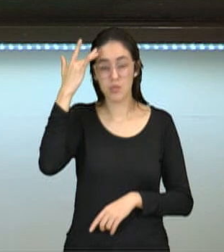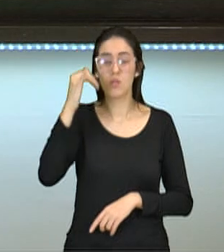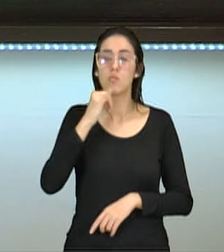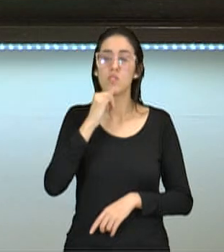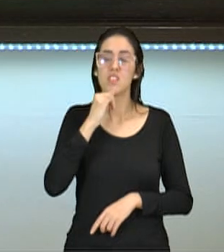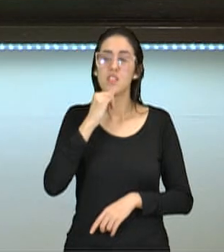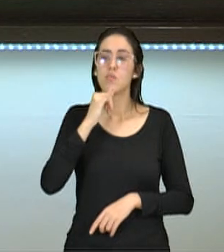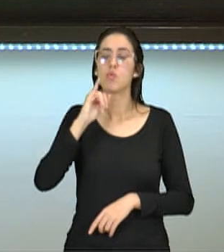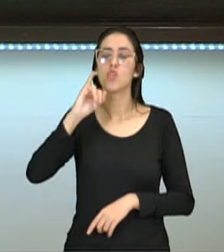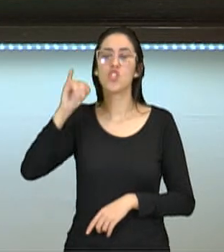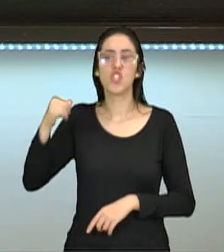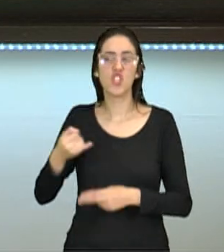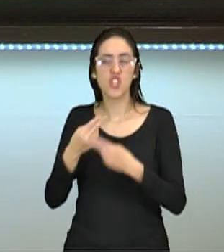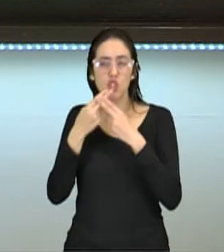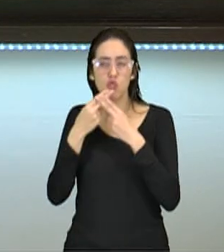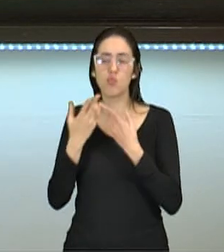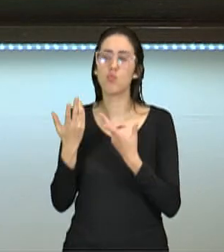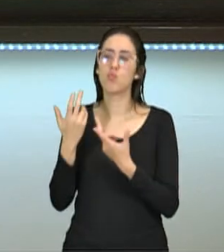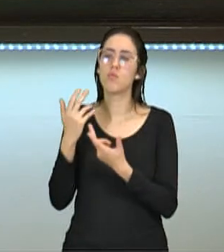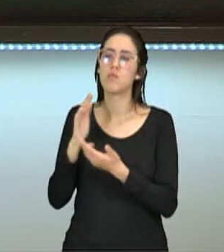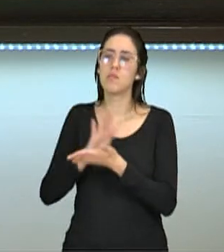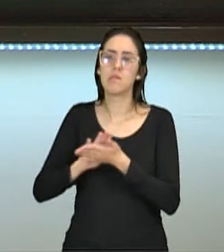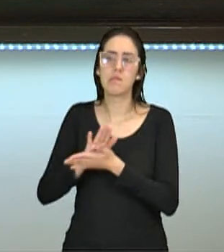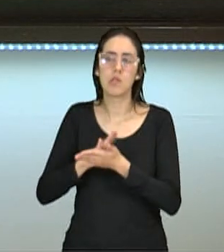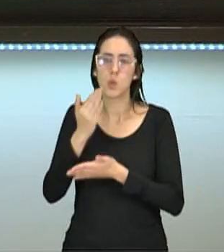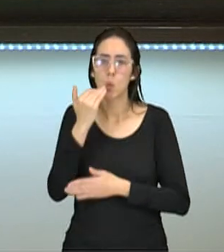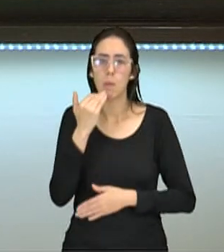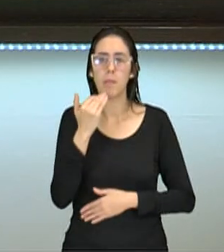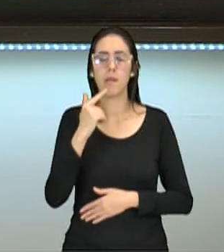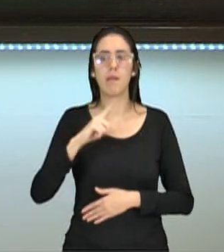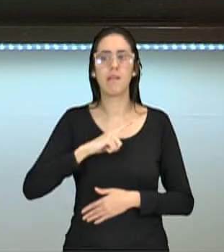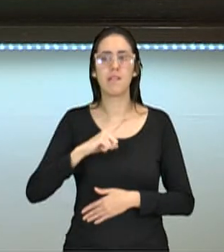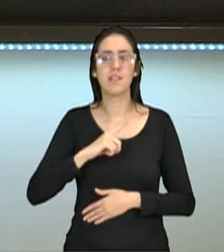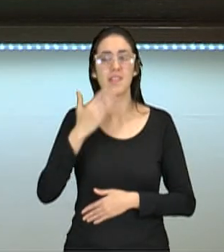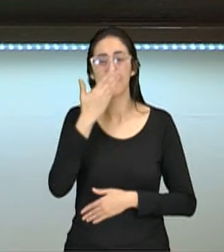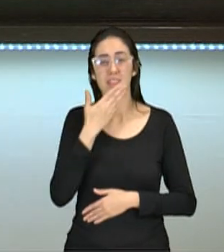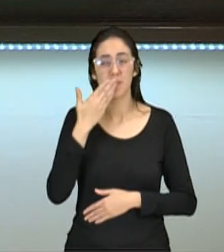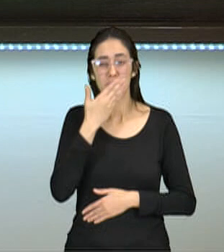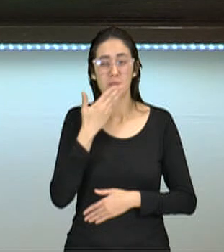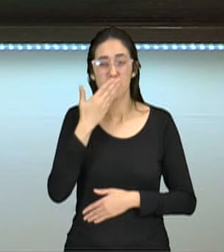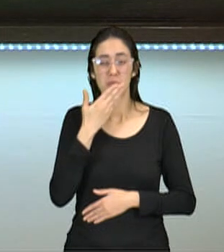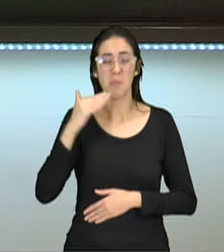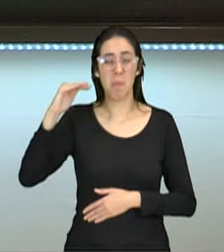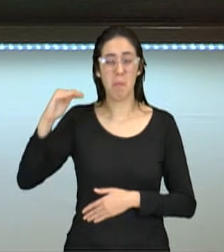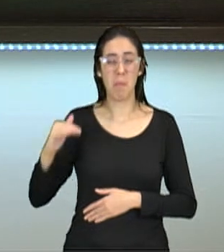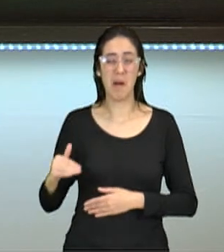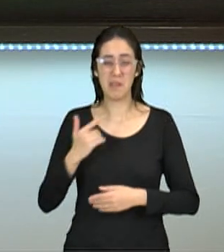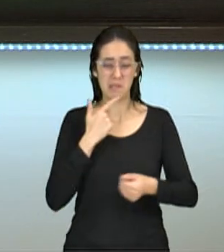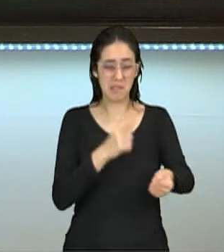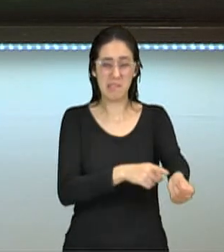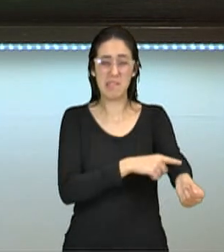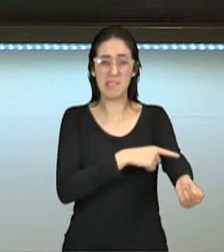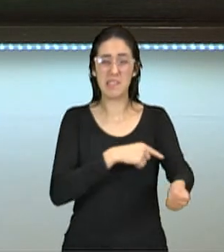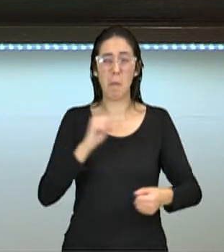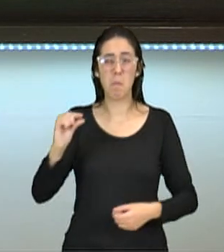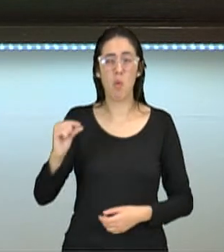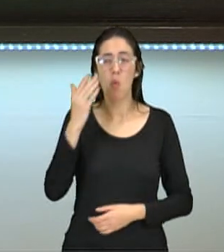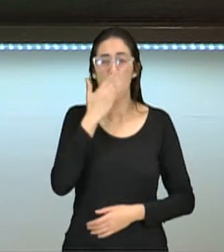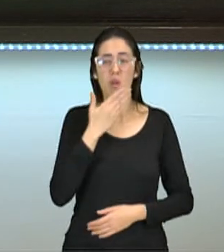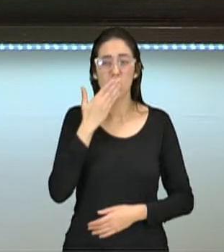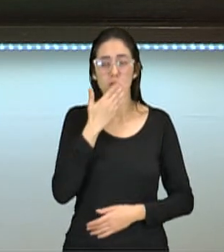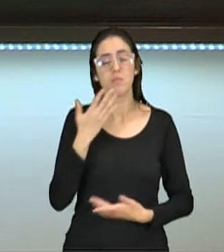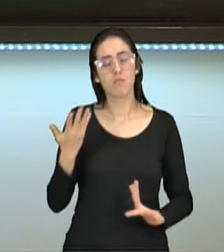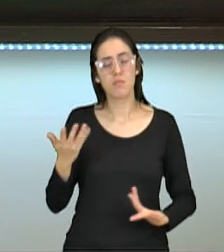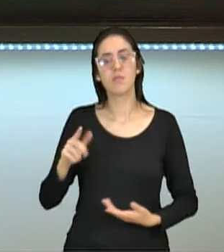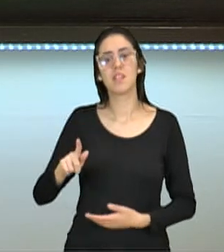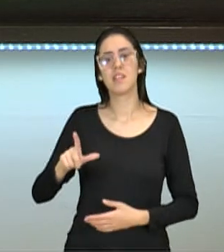jejum, quando ela está com a glicemia, né, a taxa de glicose muito baixa, é nesta hora que o